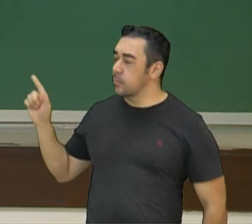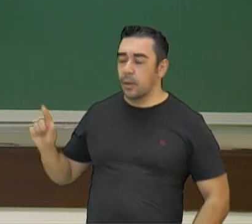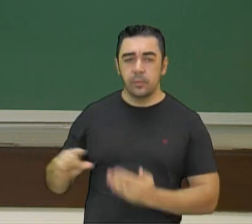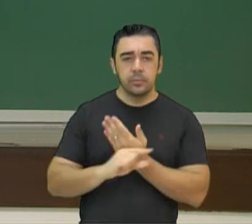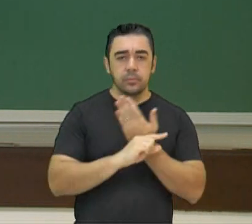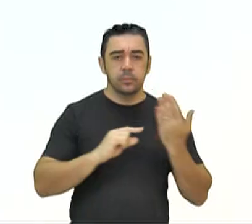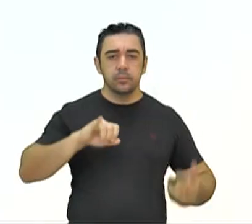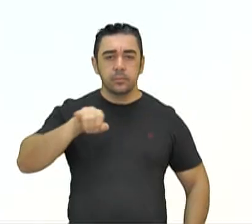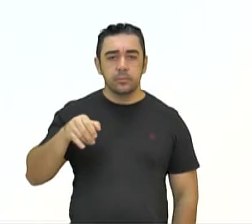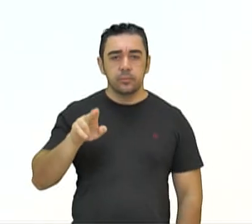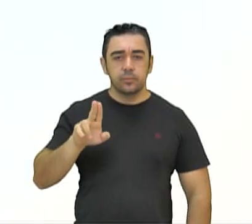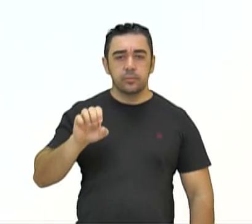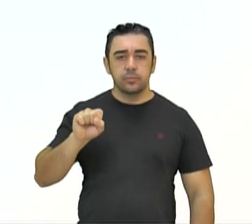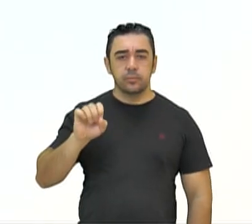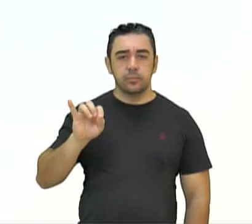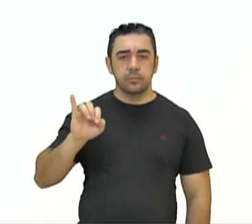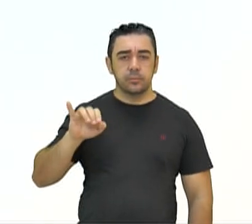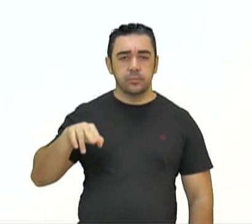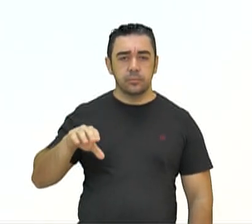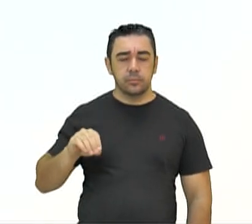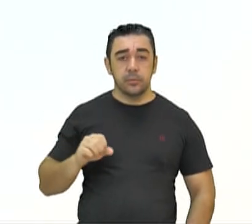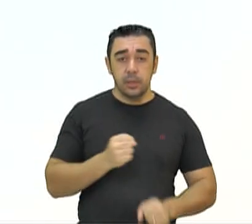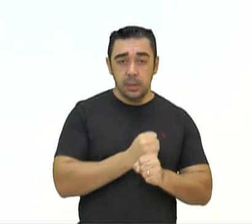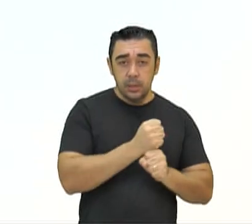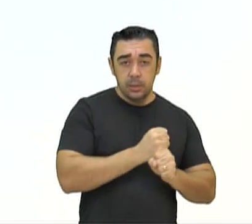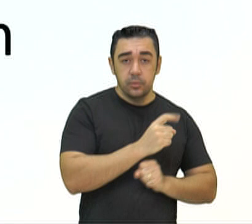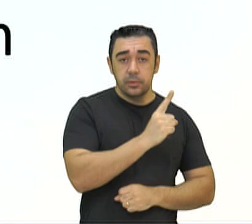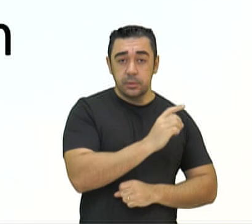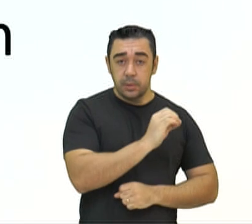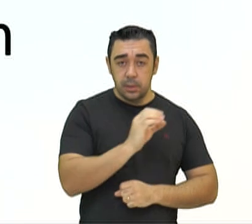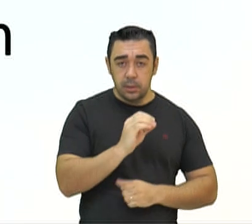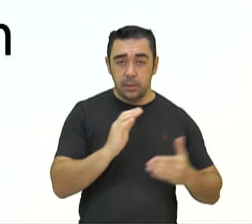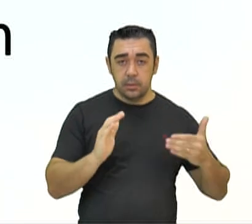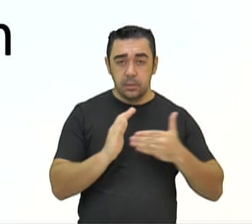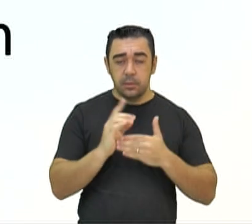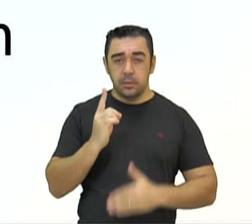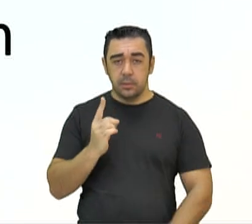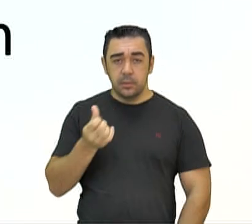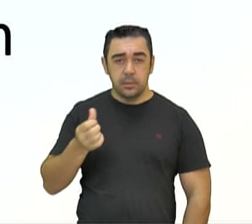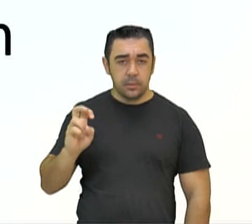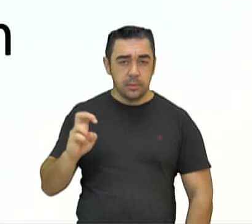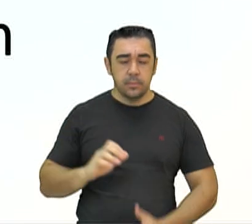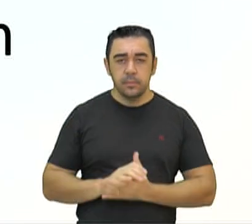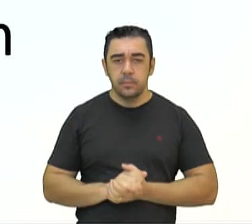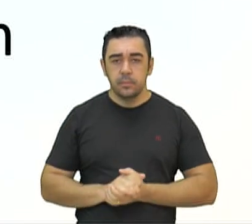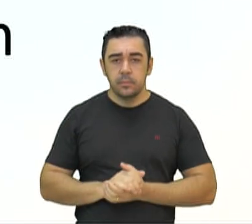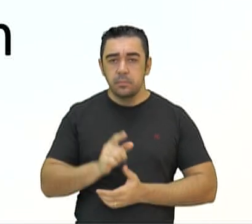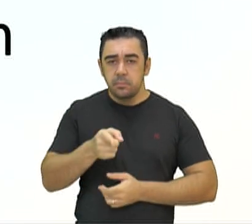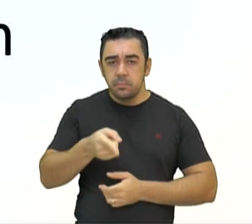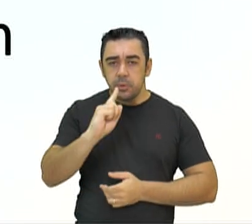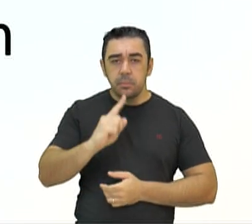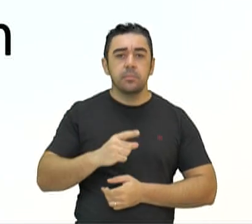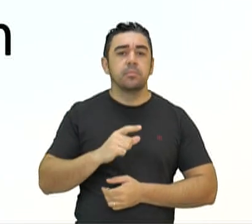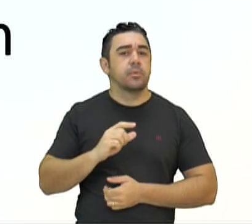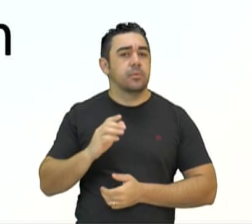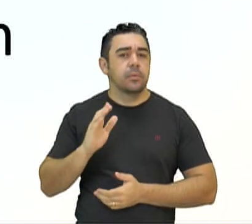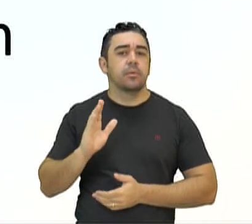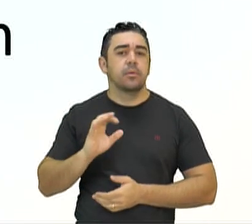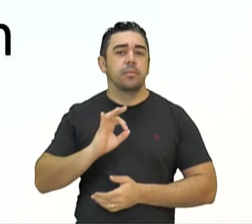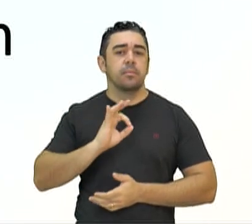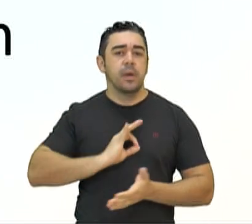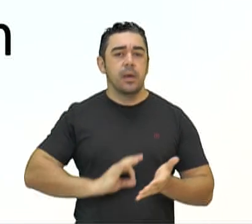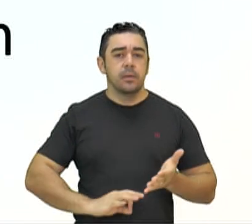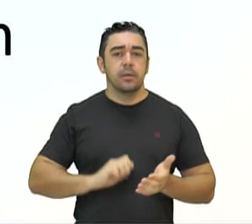Justino, do ano 100 ao ano 165. Um dos primeiros padres